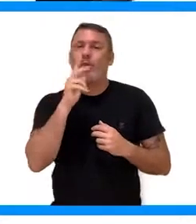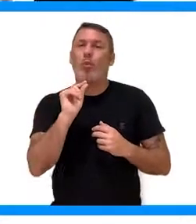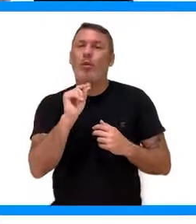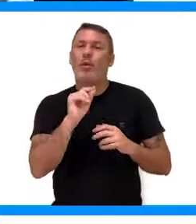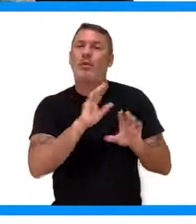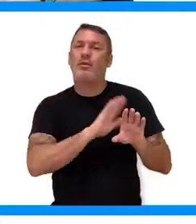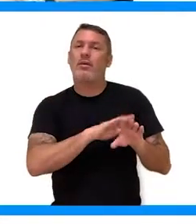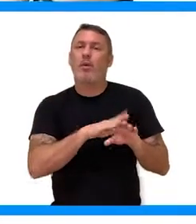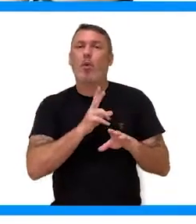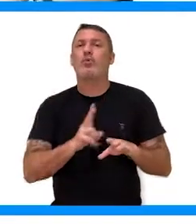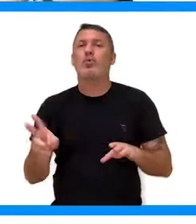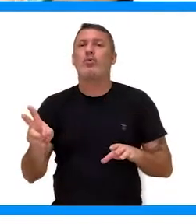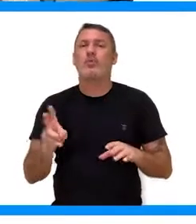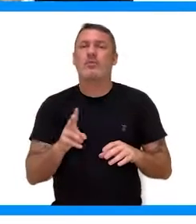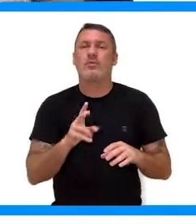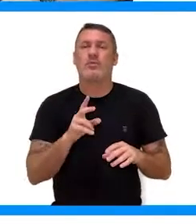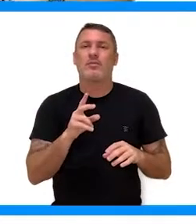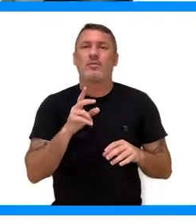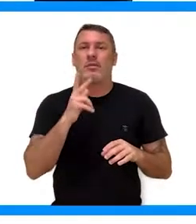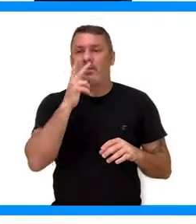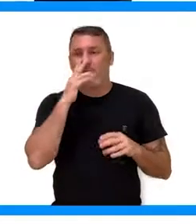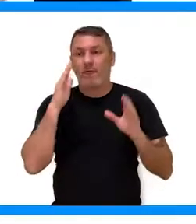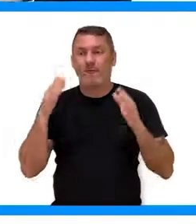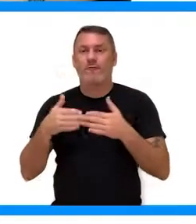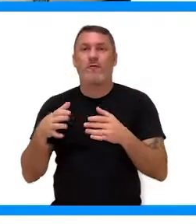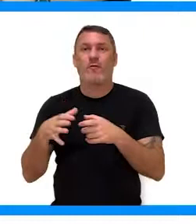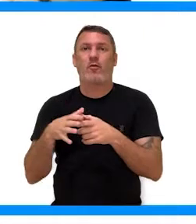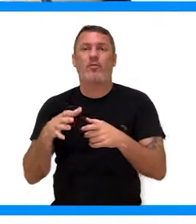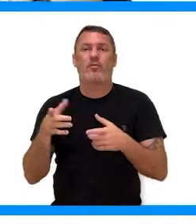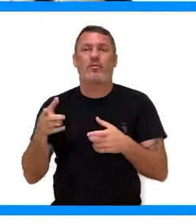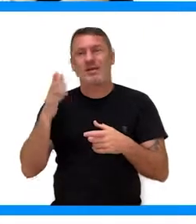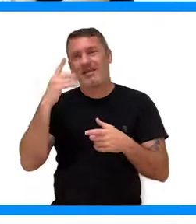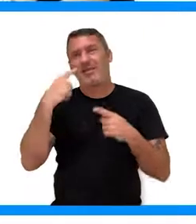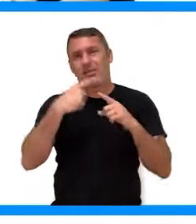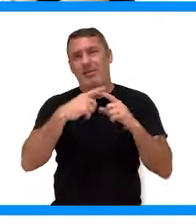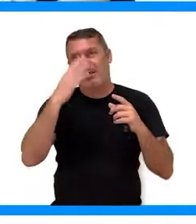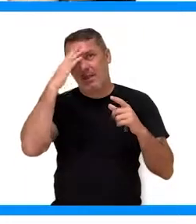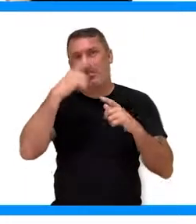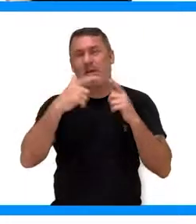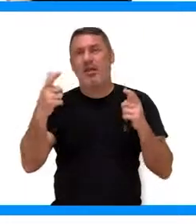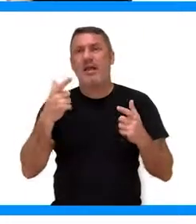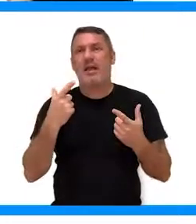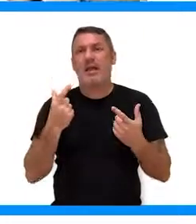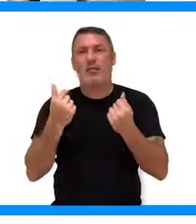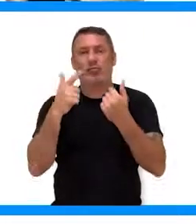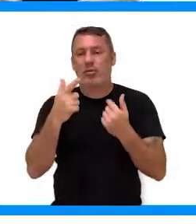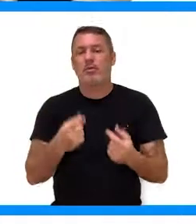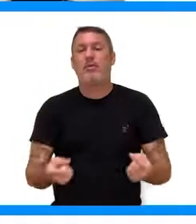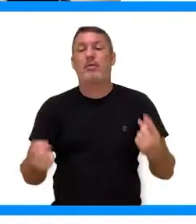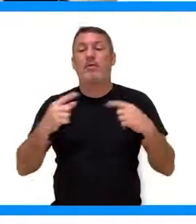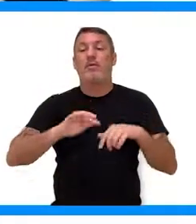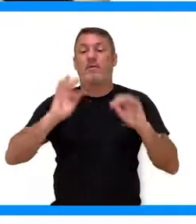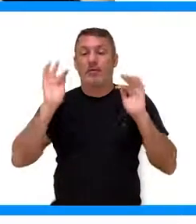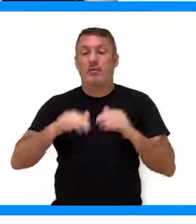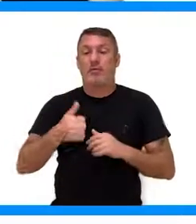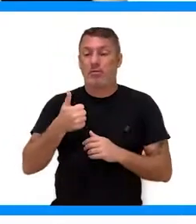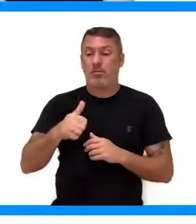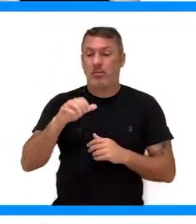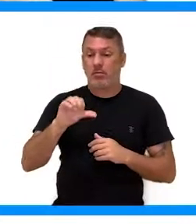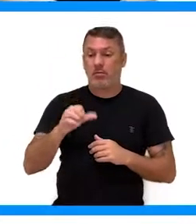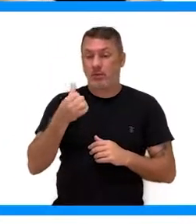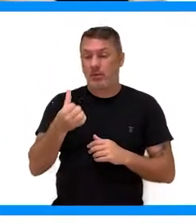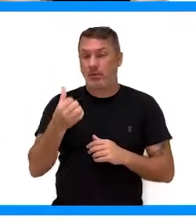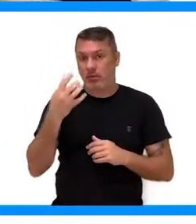aqui a continuidade, uma continuidade dessa lógica concentrada. Fechando por fim em 1964,